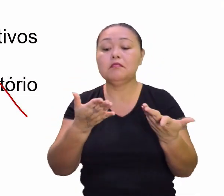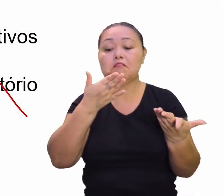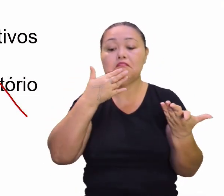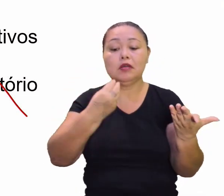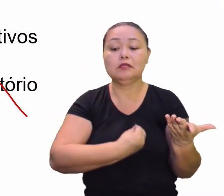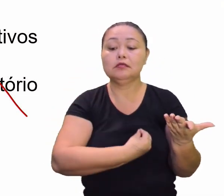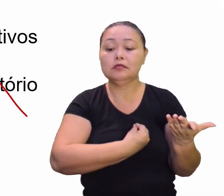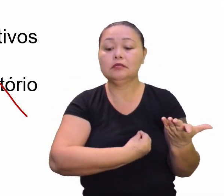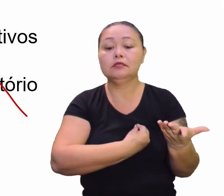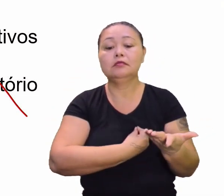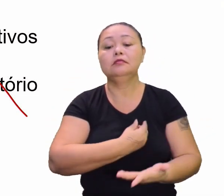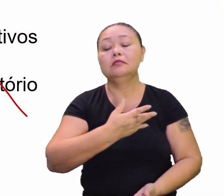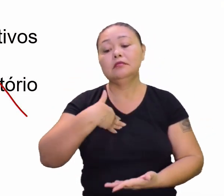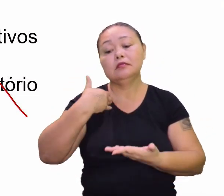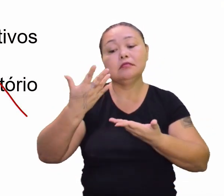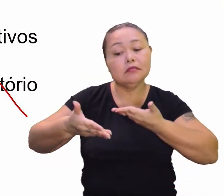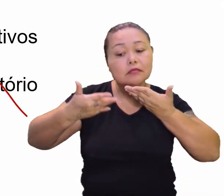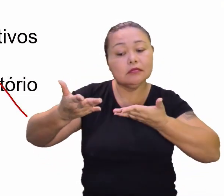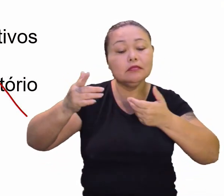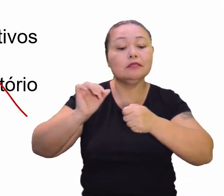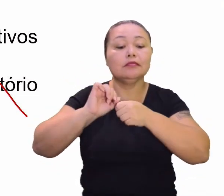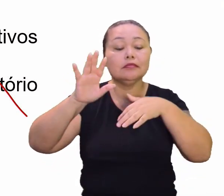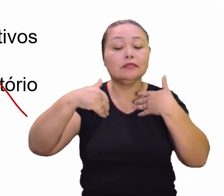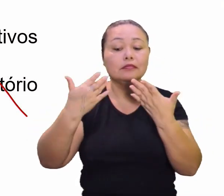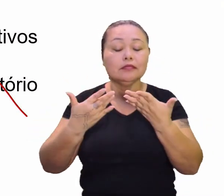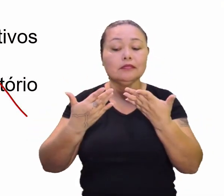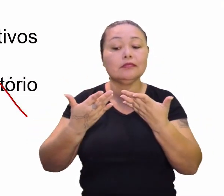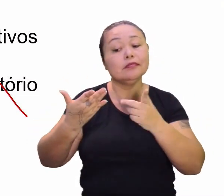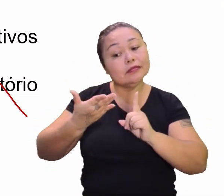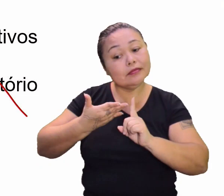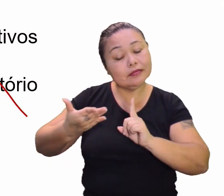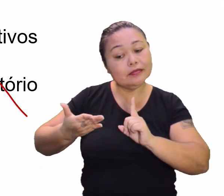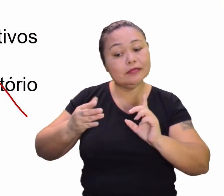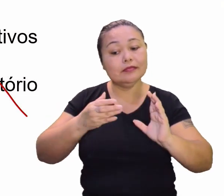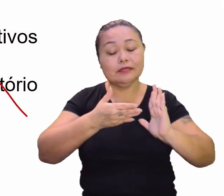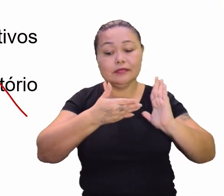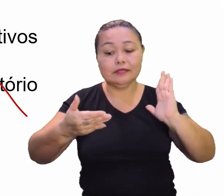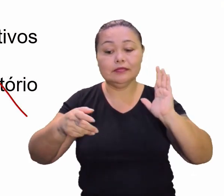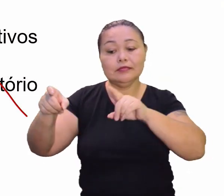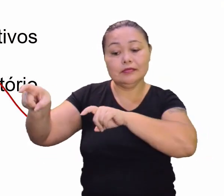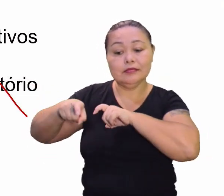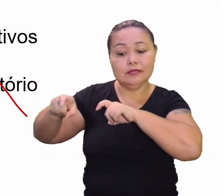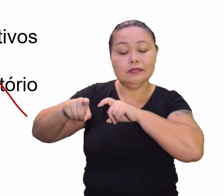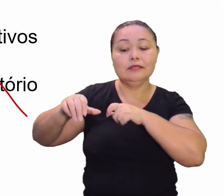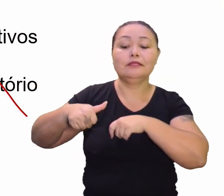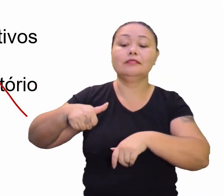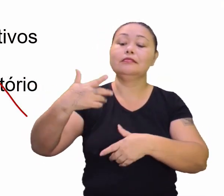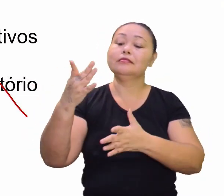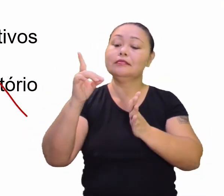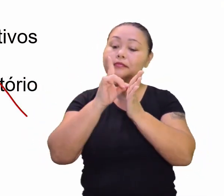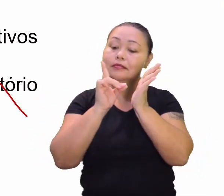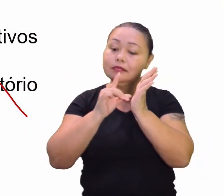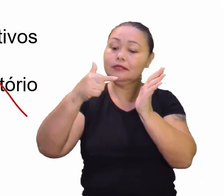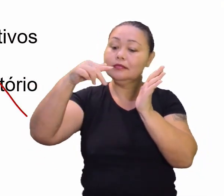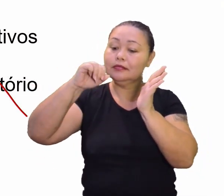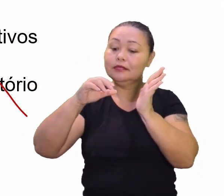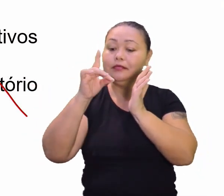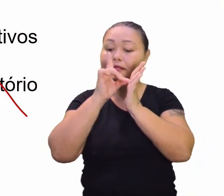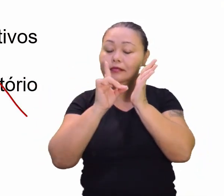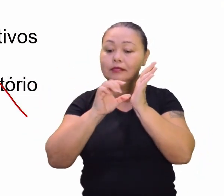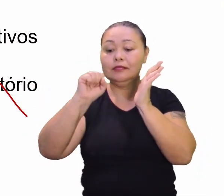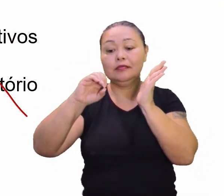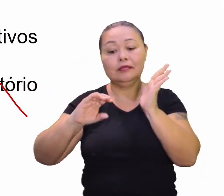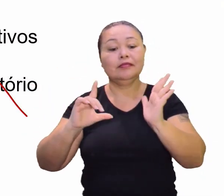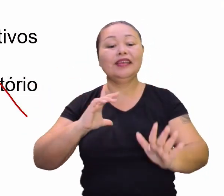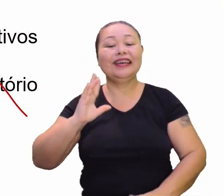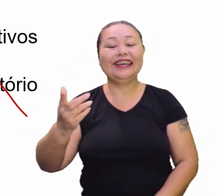melhoria de vida, principalmente incentivados aí a partir do ciclo agrícola, na década de 70 e 80 aqui para Rondônia. Aí tu já